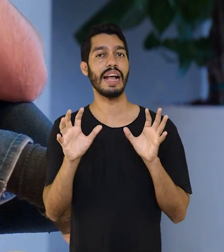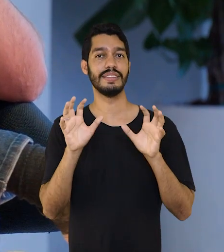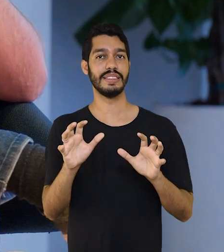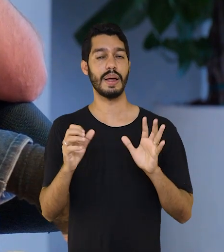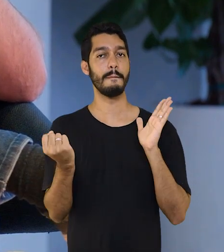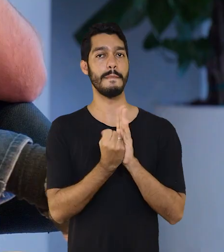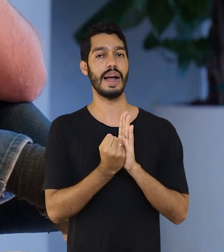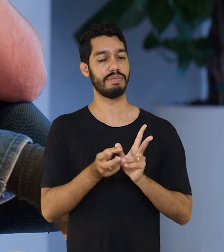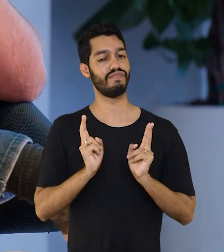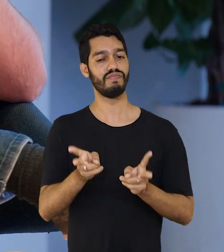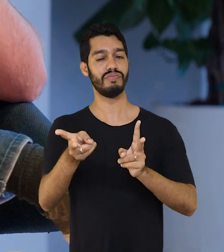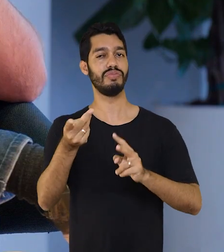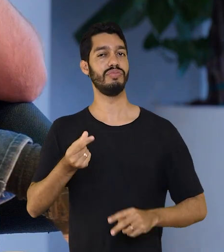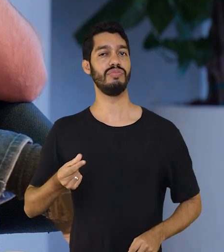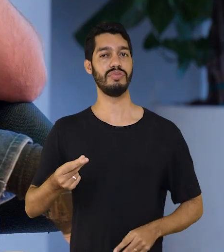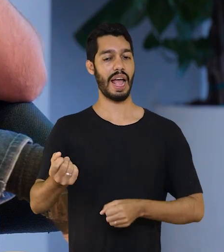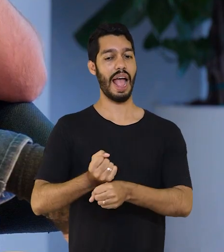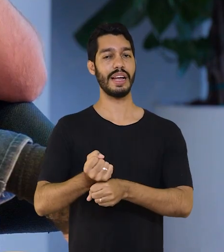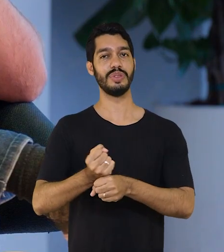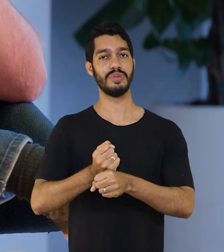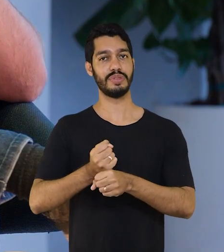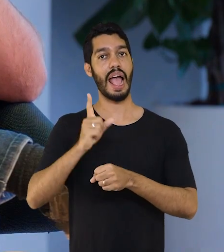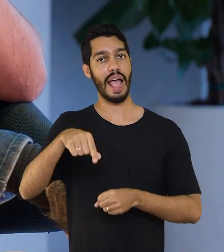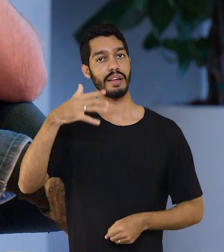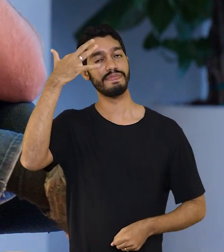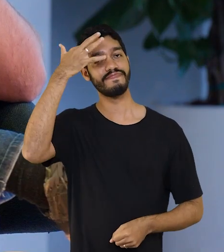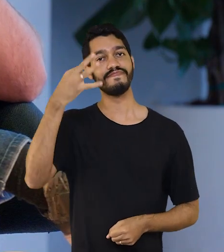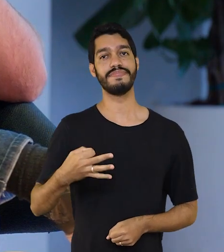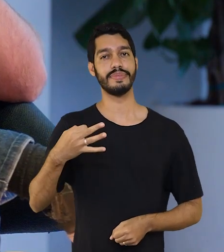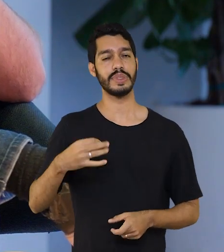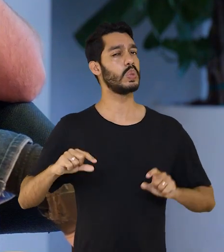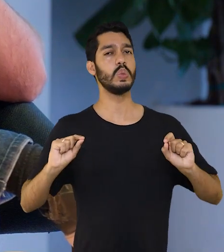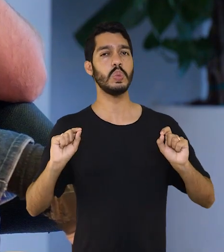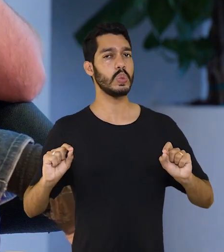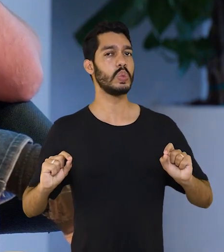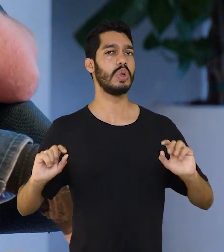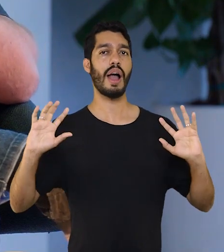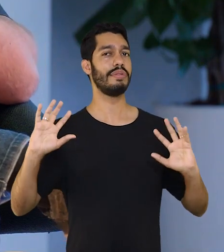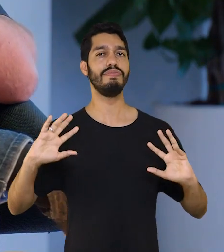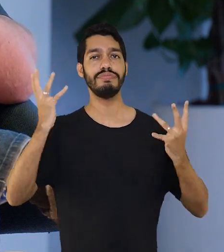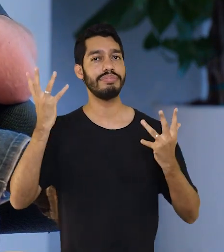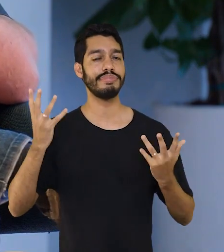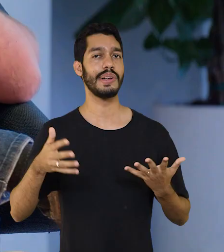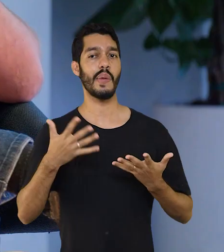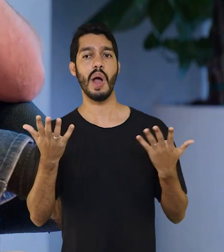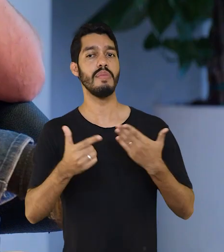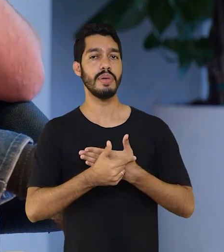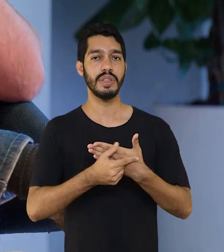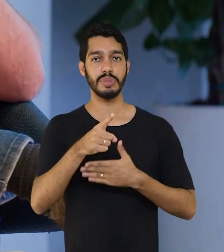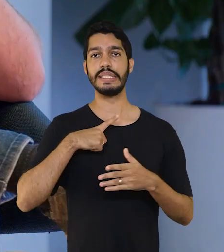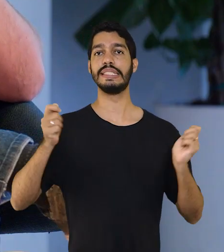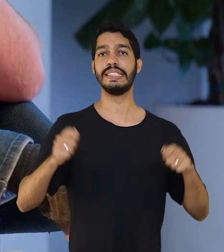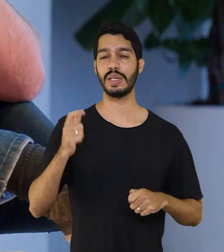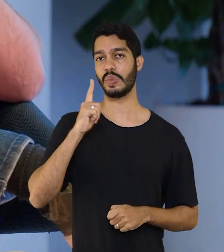é assim que uma marca se mantém, apesar de muitos anos, relevante na cultura. É compreendendo o que está acontecendo e que